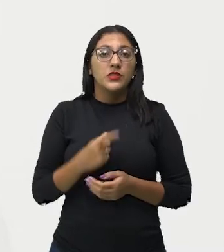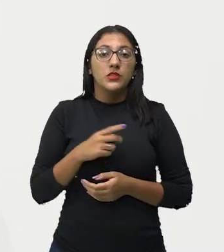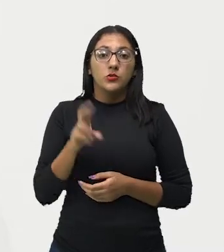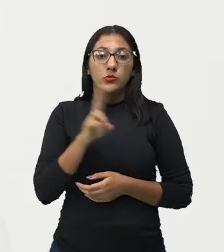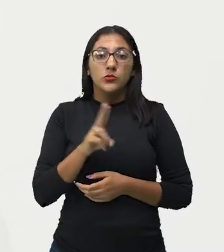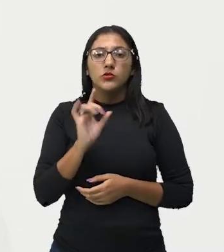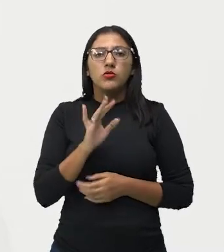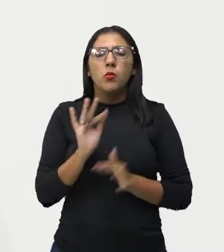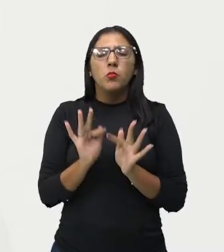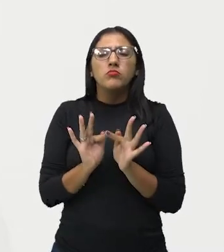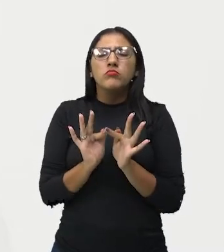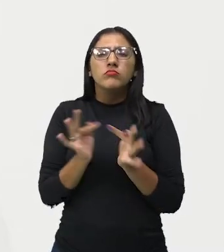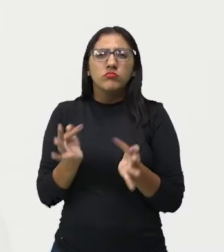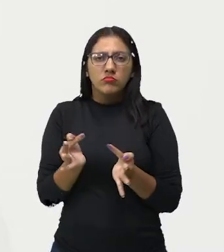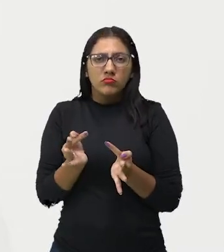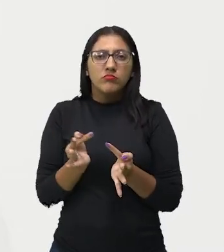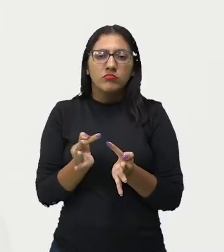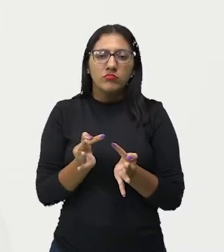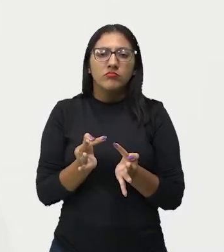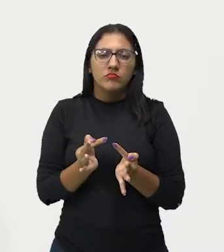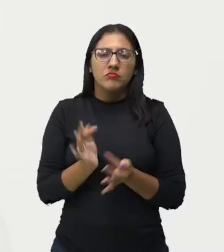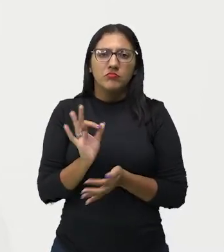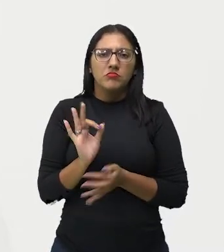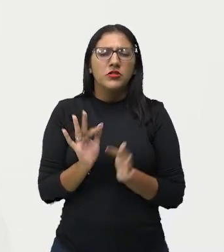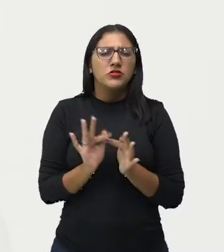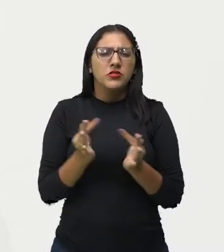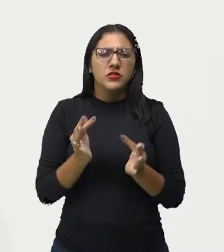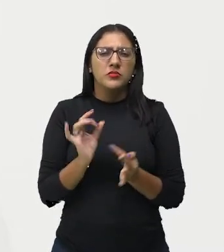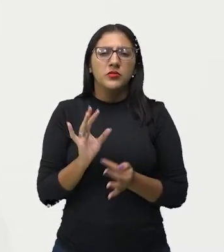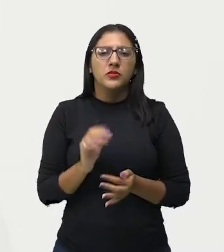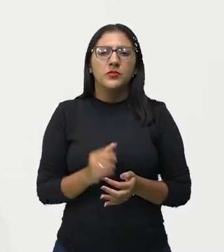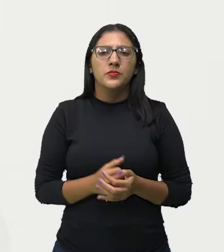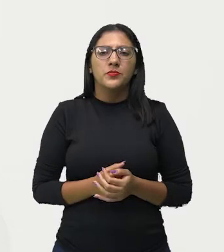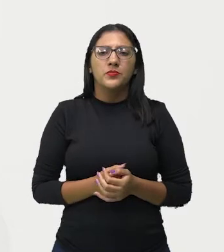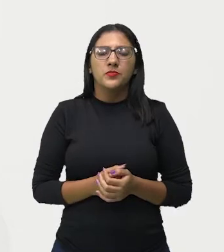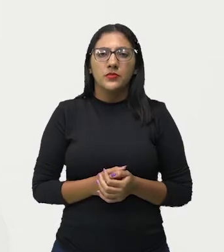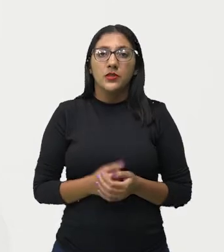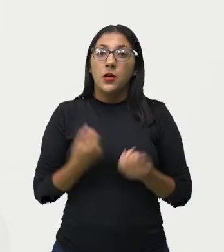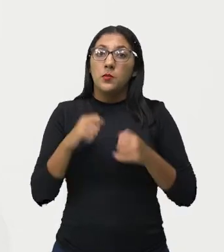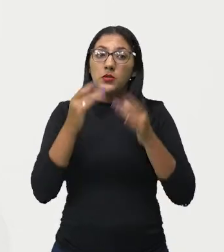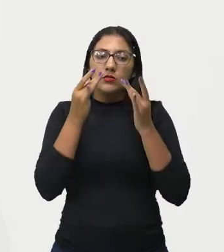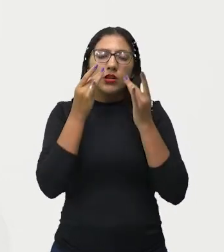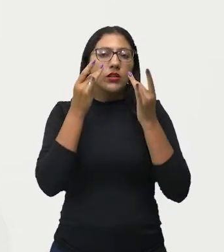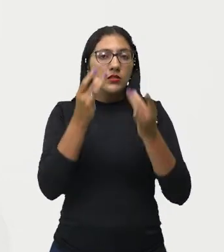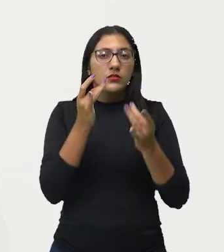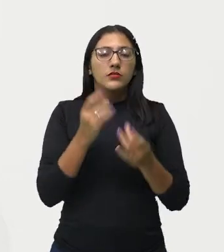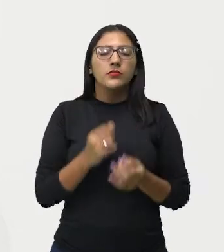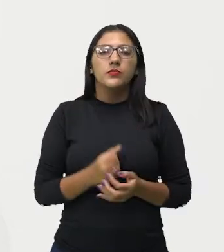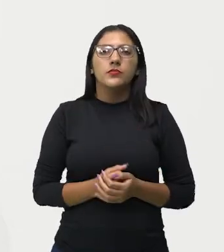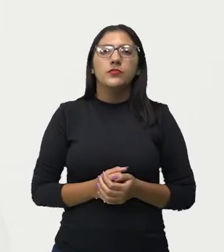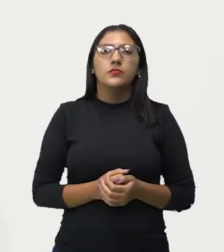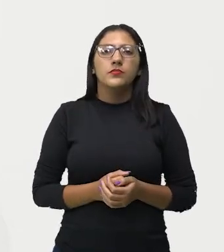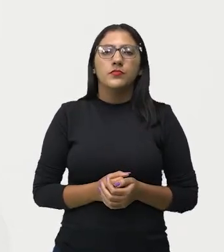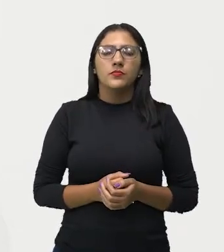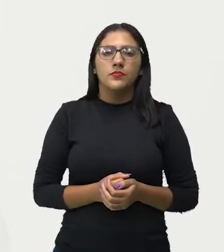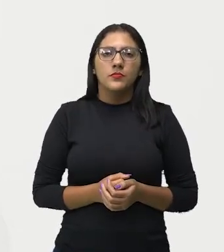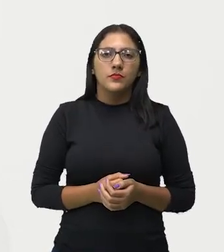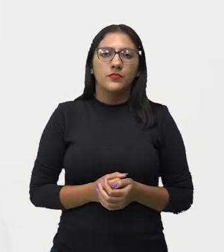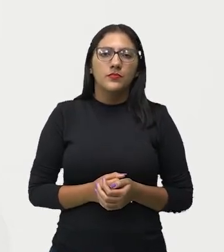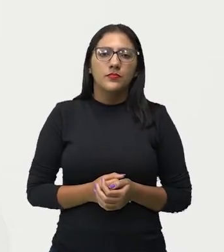tratando de juros simples, tá legal? Tem que ficar esperto para esse detalhe. Juros